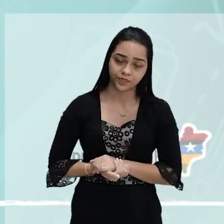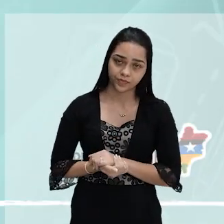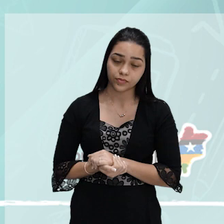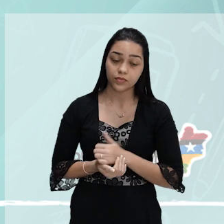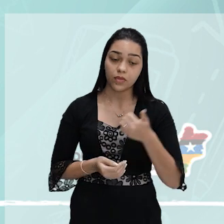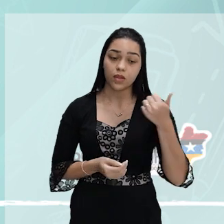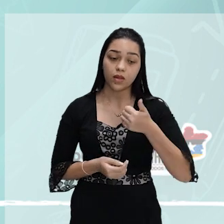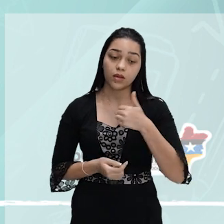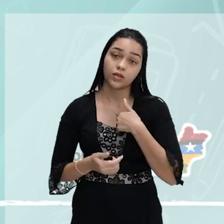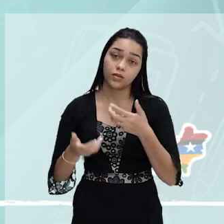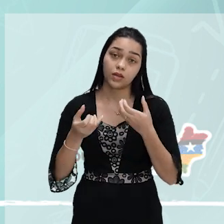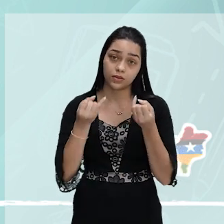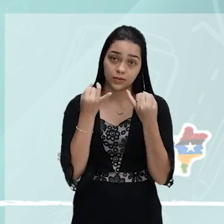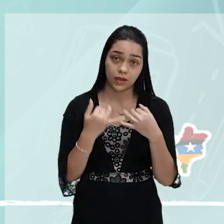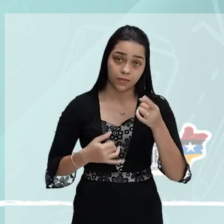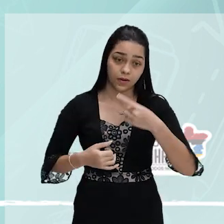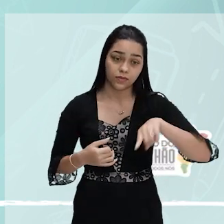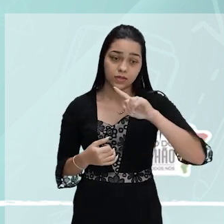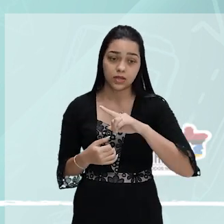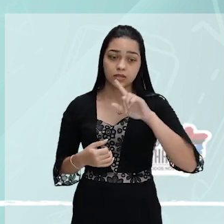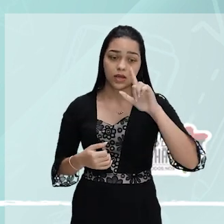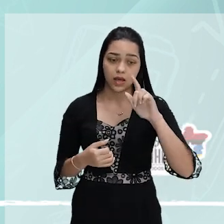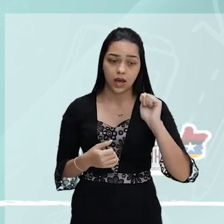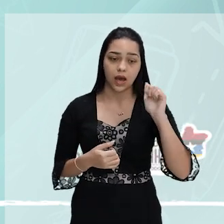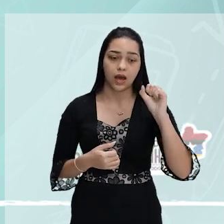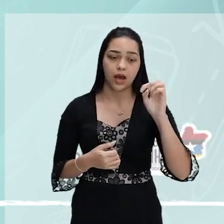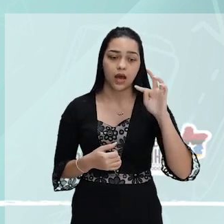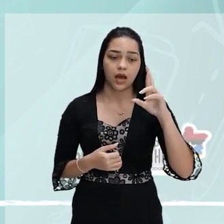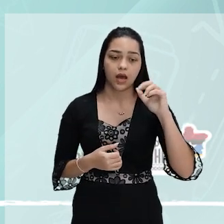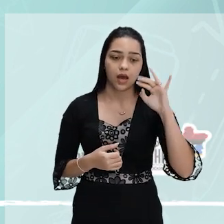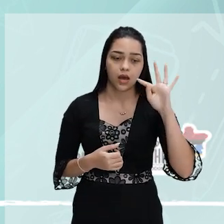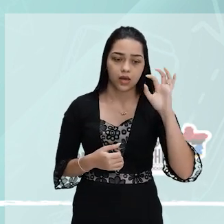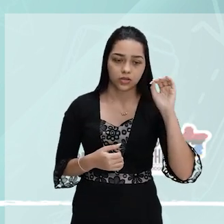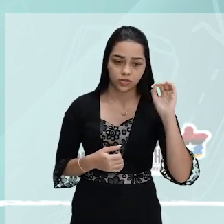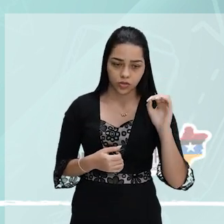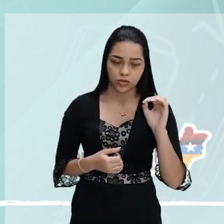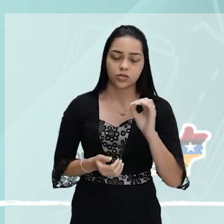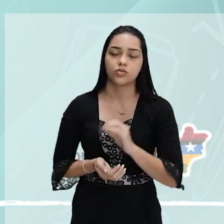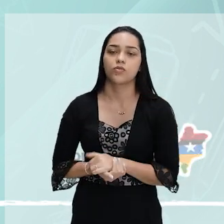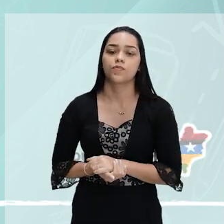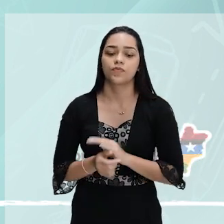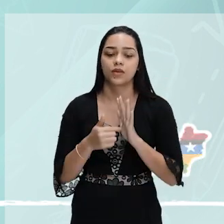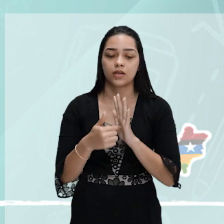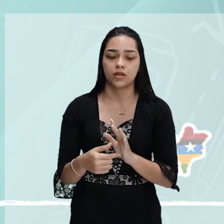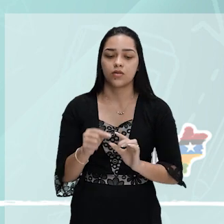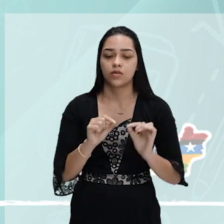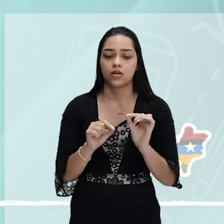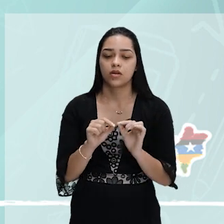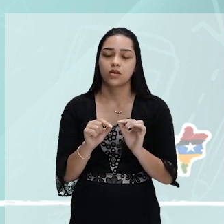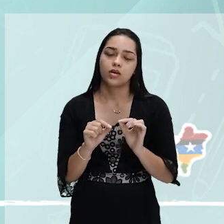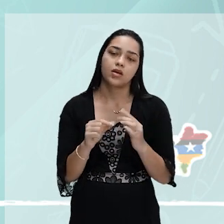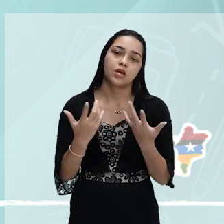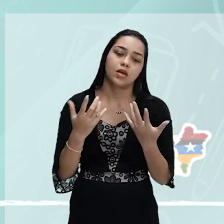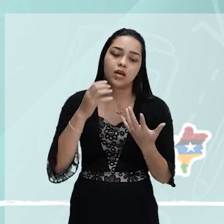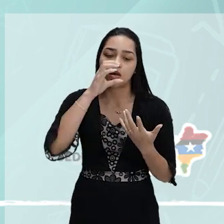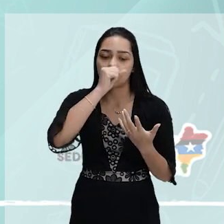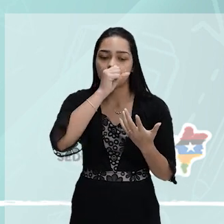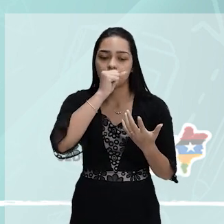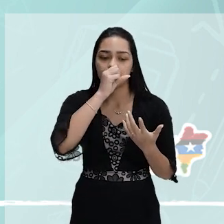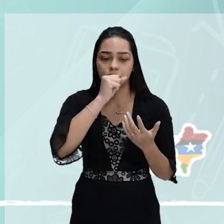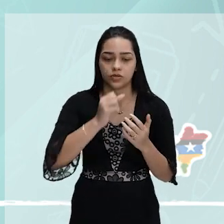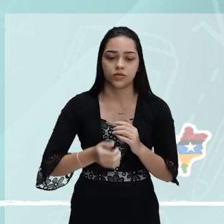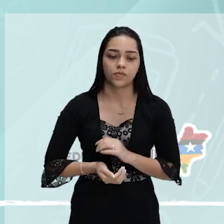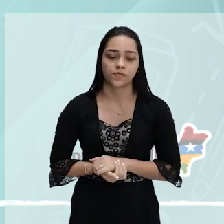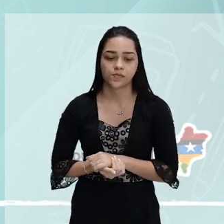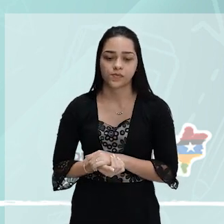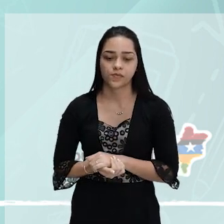a primeira que eu quero comentar com vocês é a célula, essa célula que eu estou representando aqui de laranja, né? O astrócito.